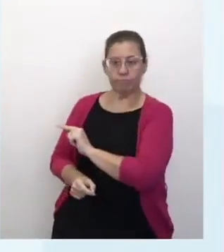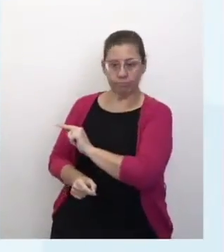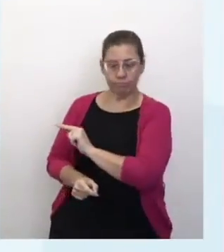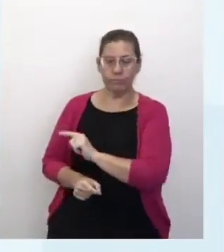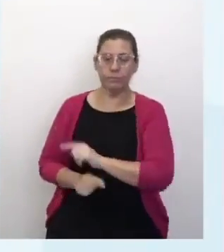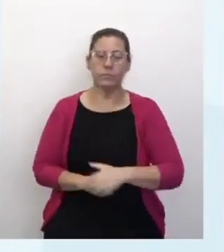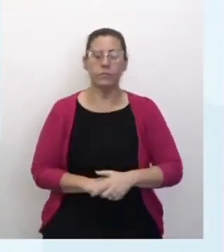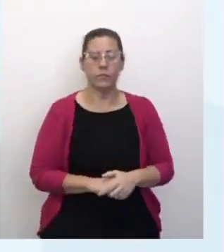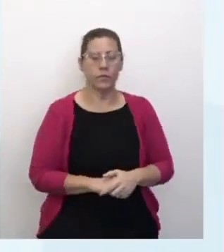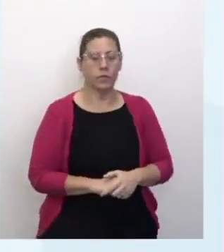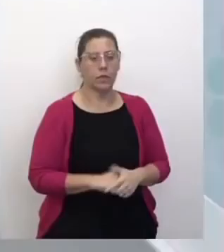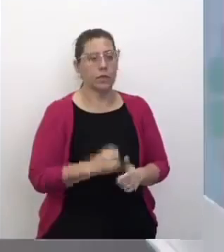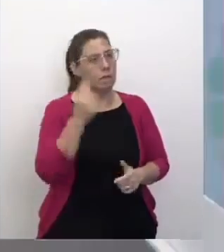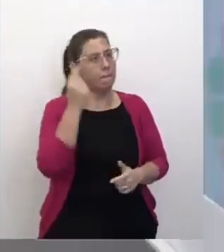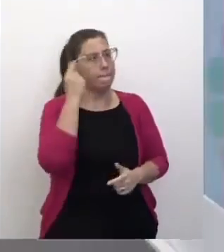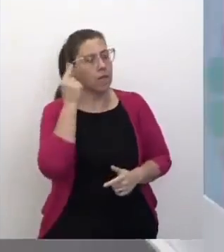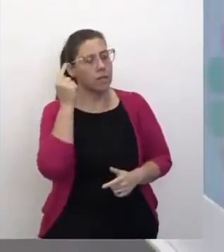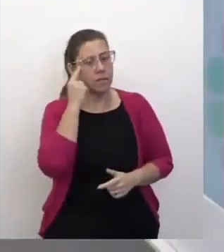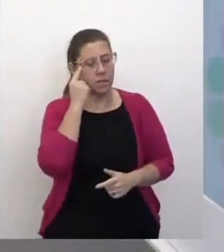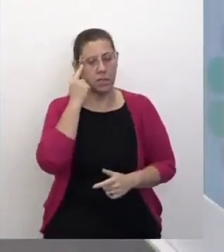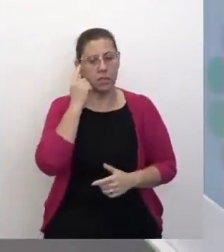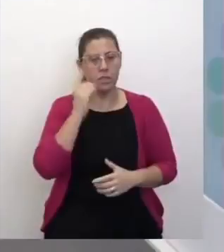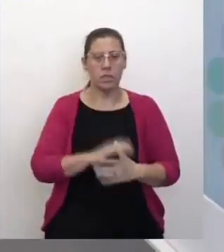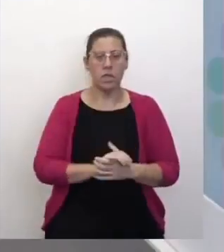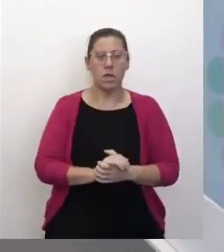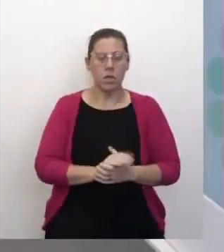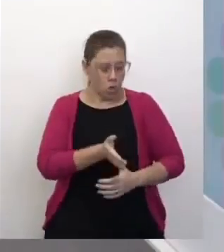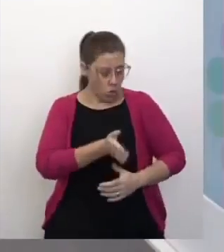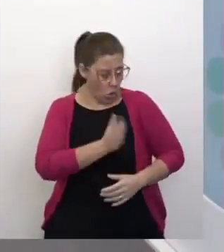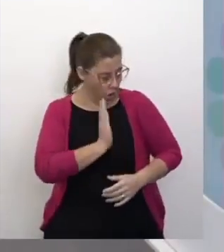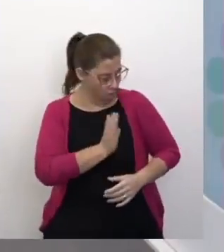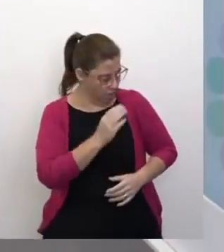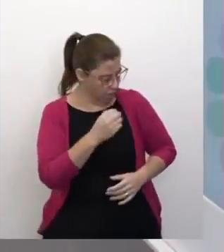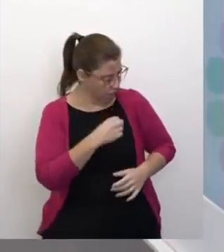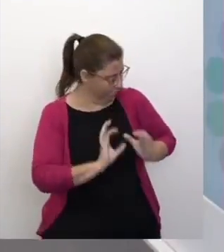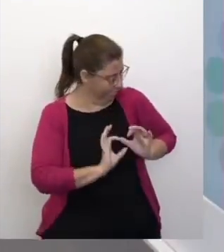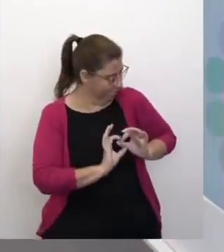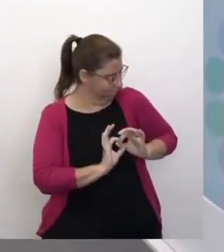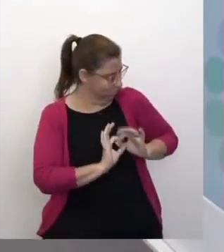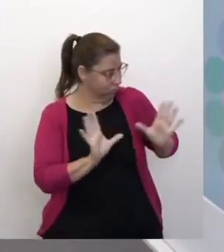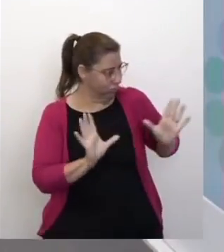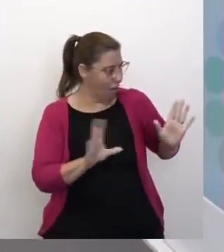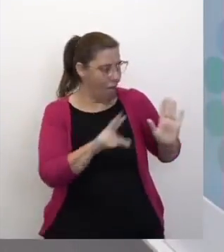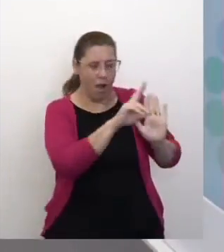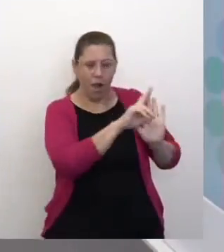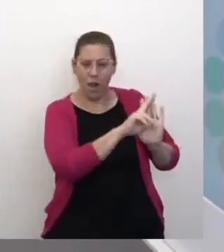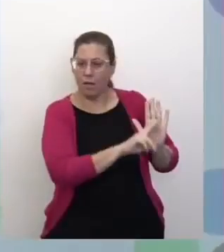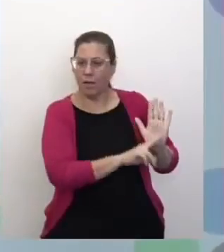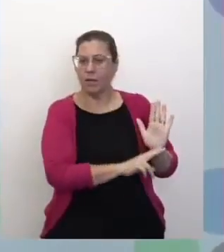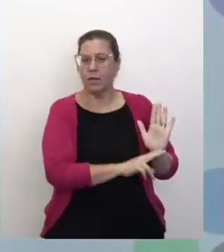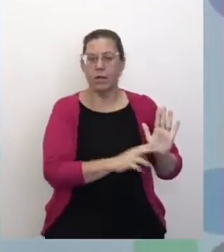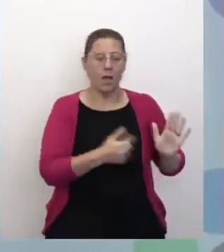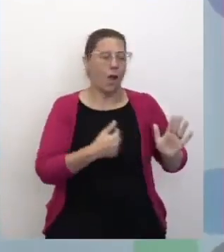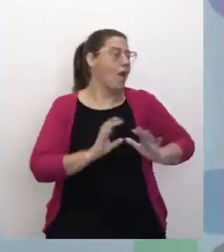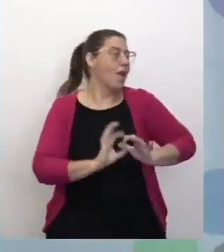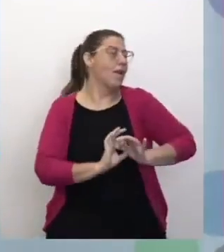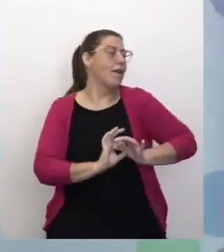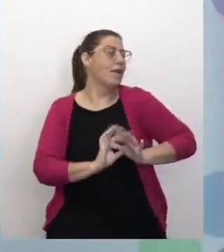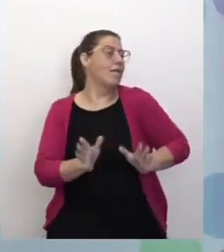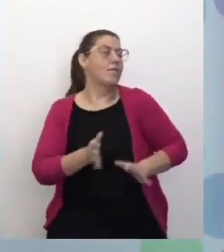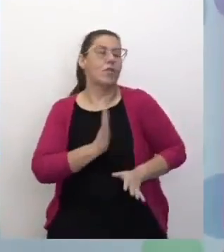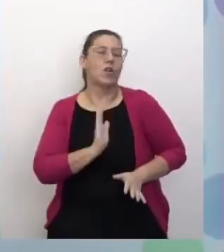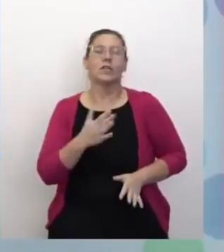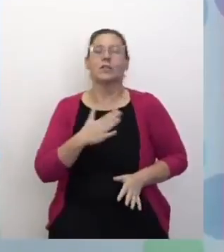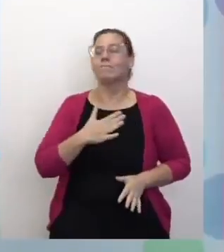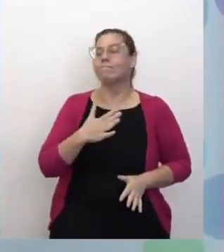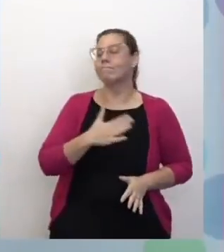gente... Eles achavam que pensar, né, levar o coração era se libertar das normas. Seria isso, eu estou livre, meu coração que me